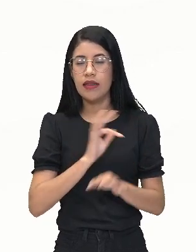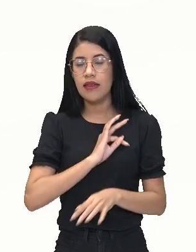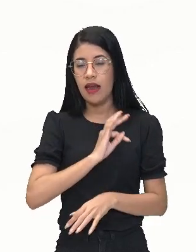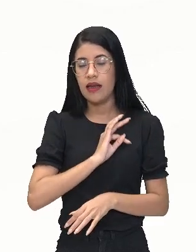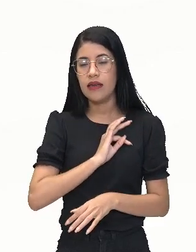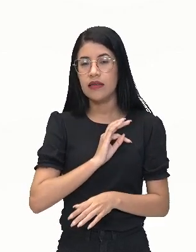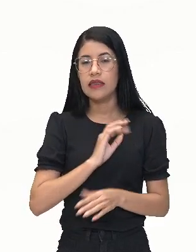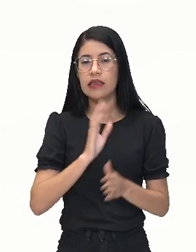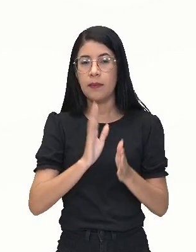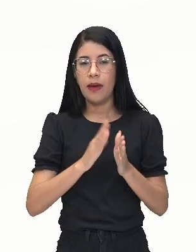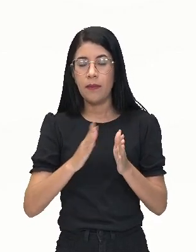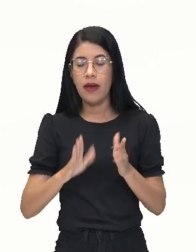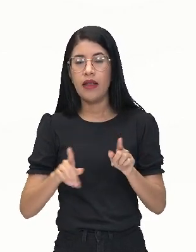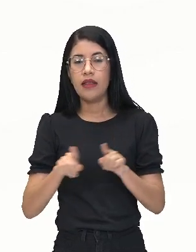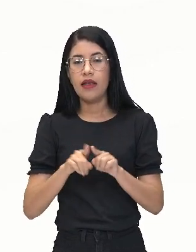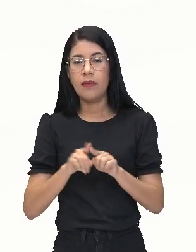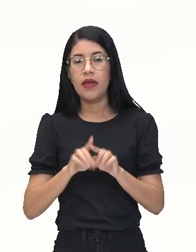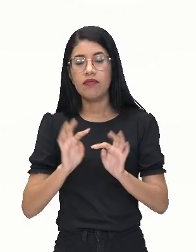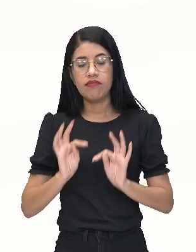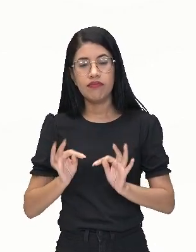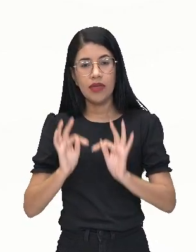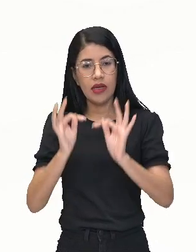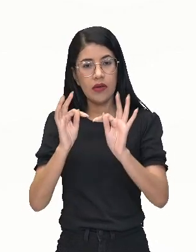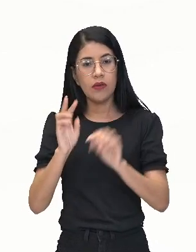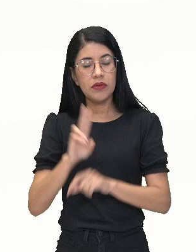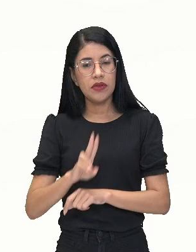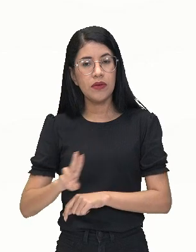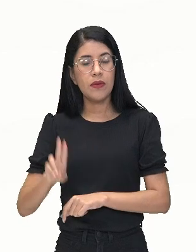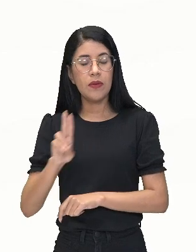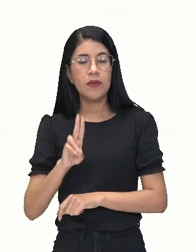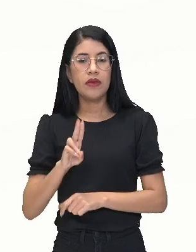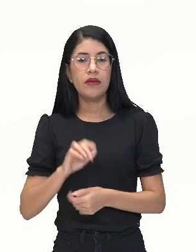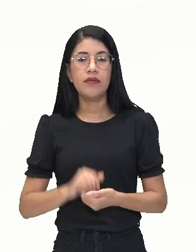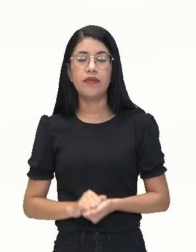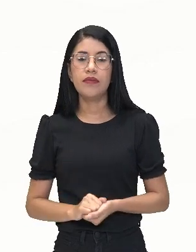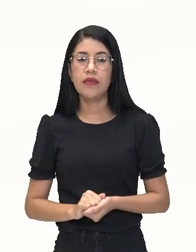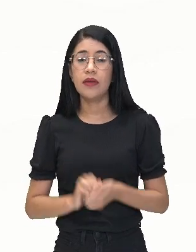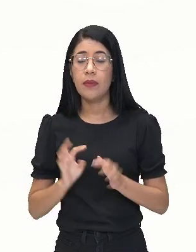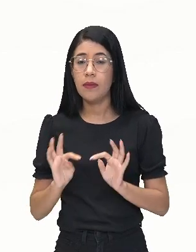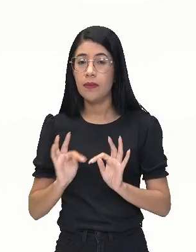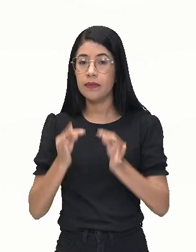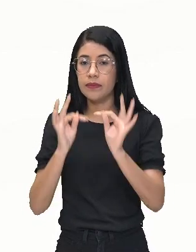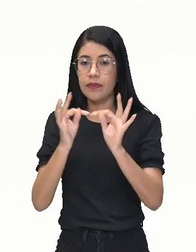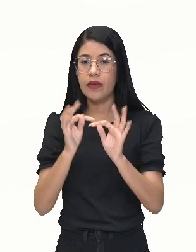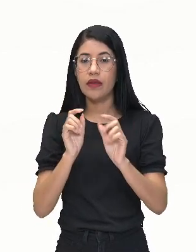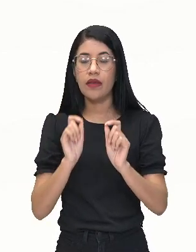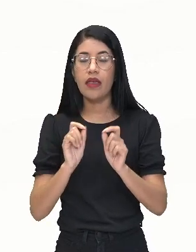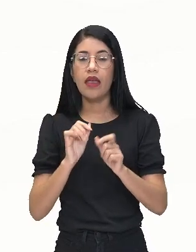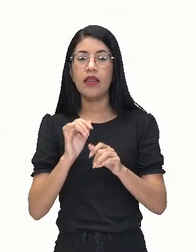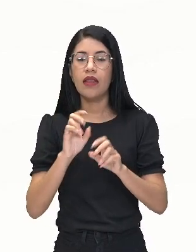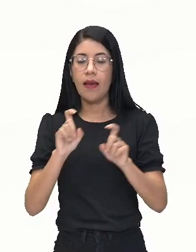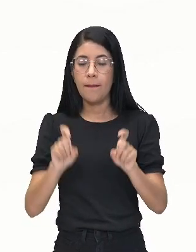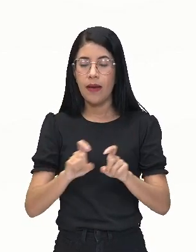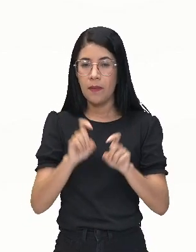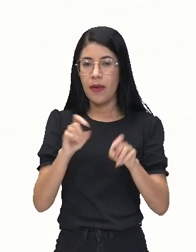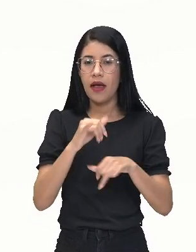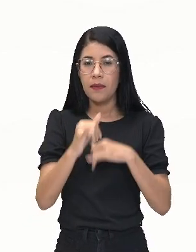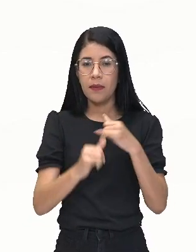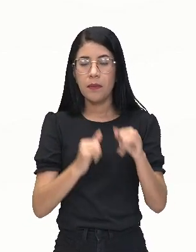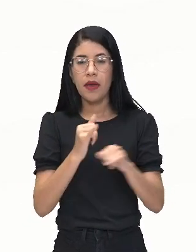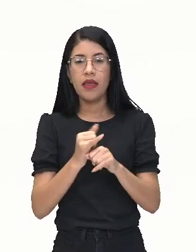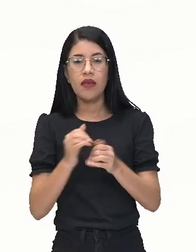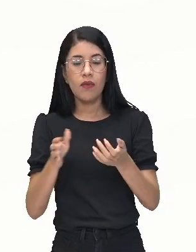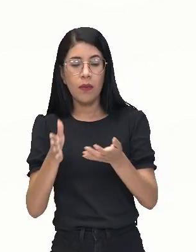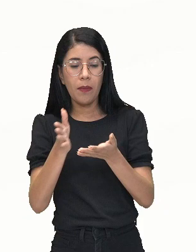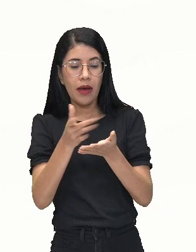são compostas por tecnologia realmente, geralmente tecnologia que é computacional, que visa a